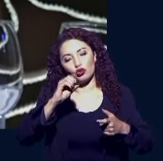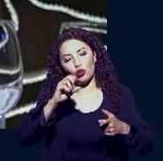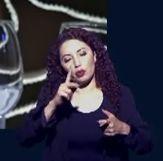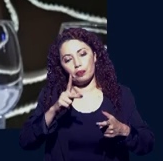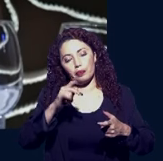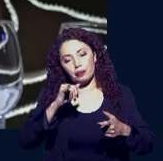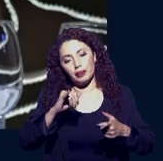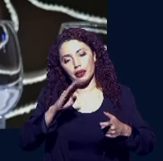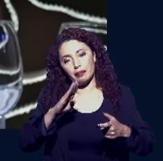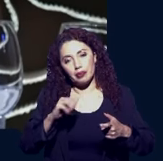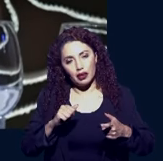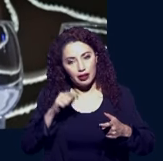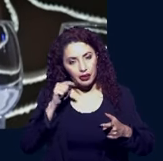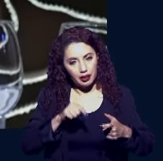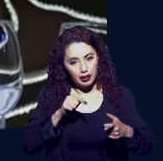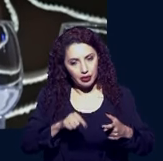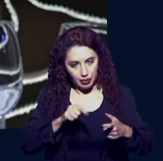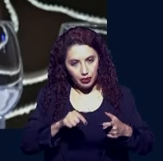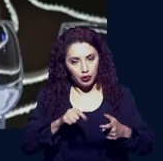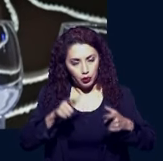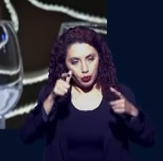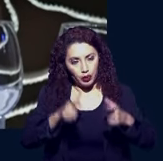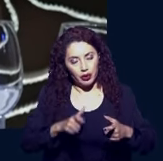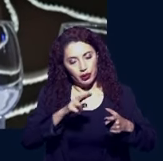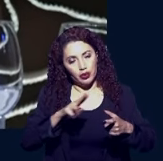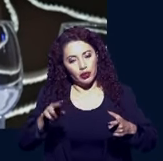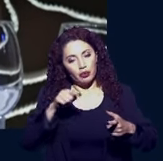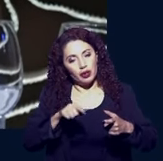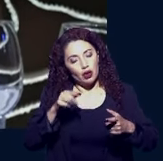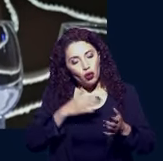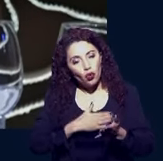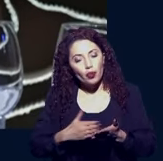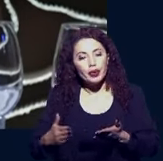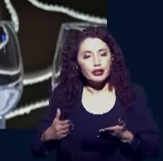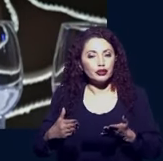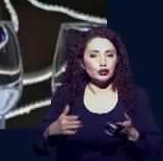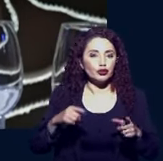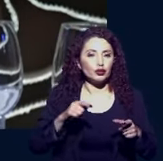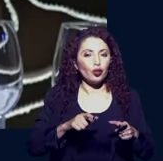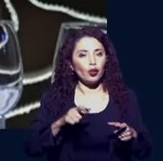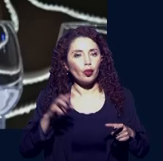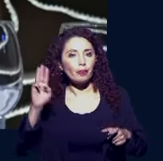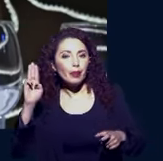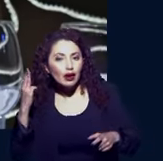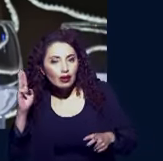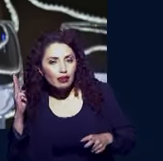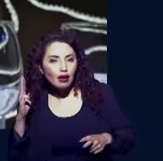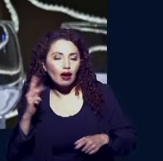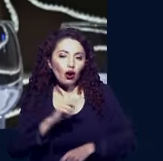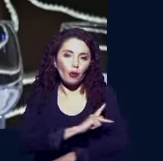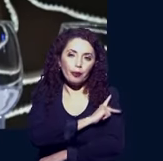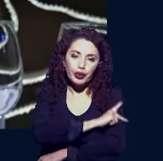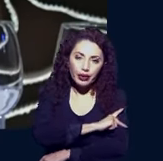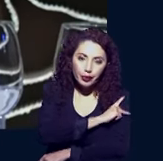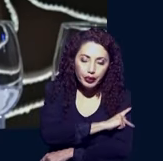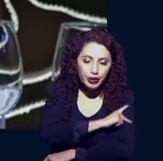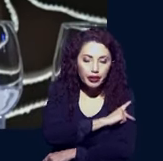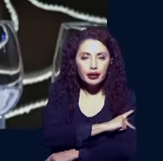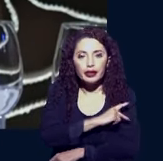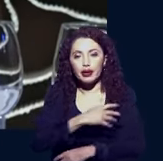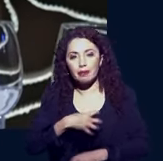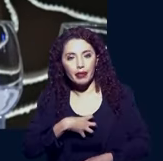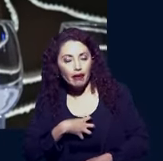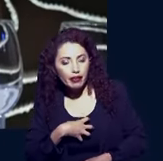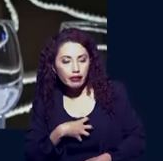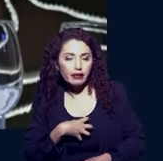mas ela recém recém começou a ter Maranhão e Piauí eh a